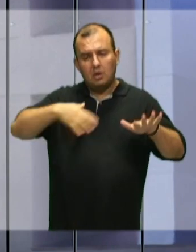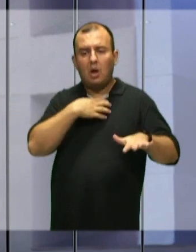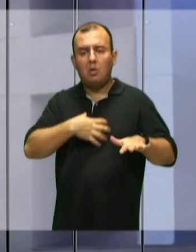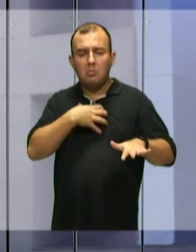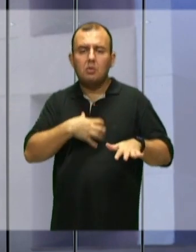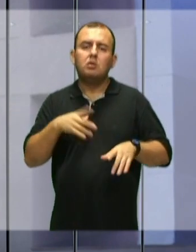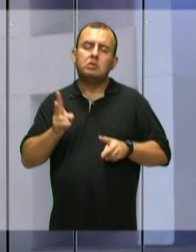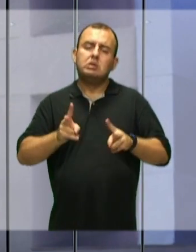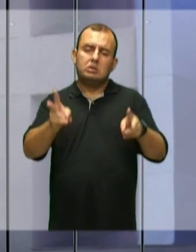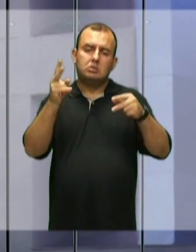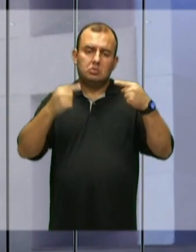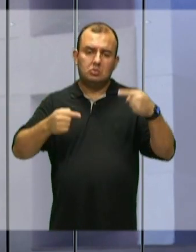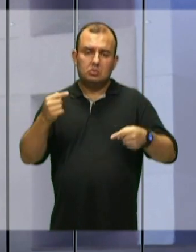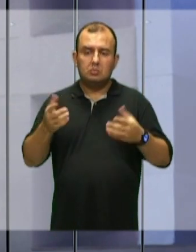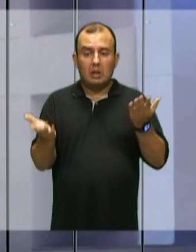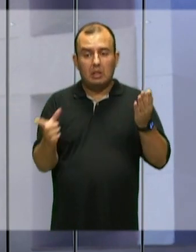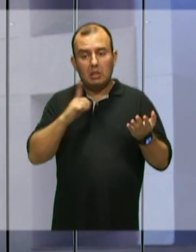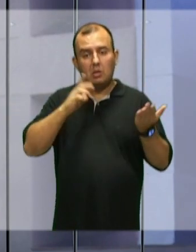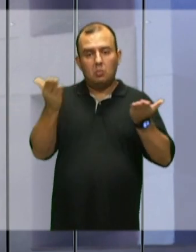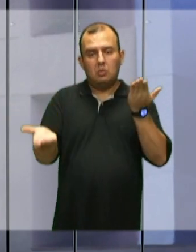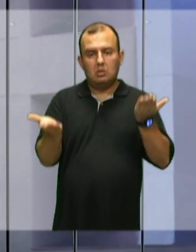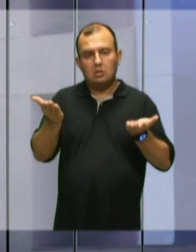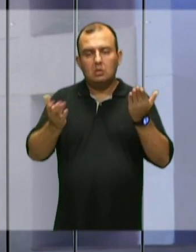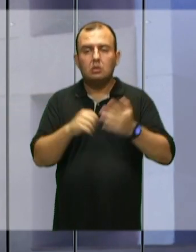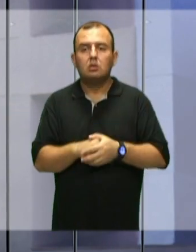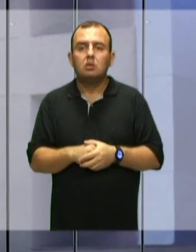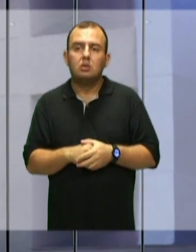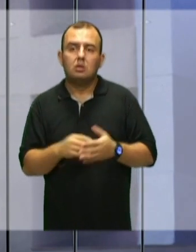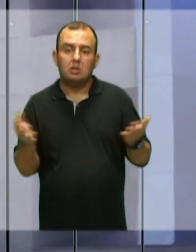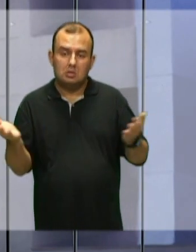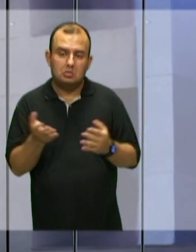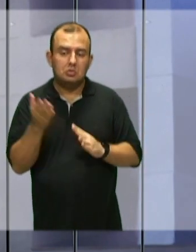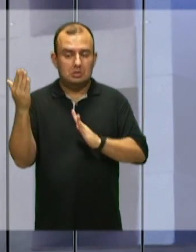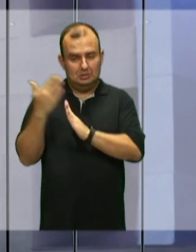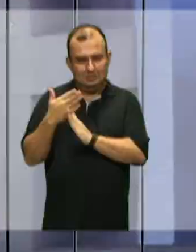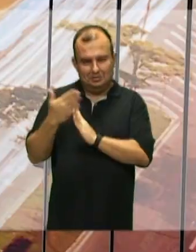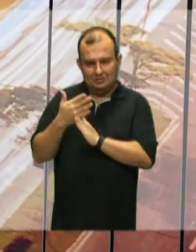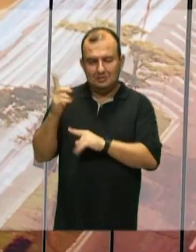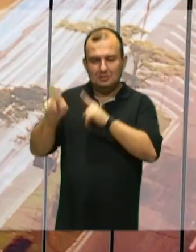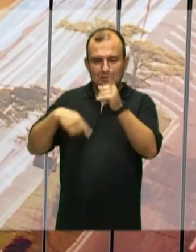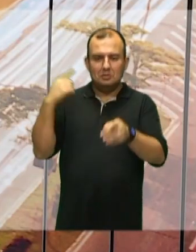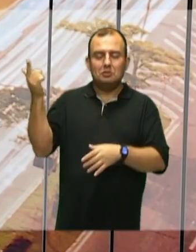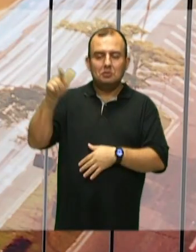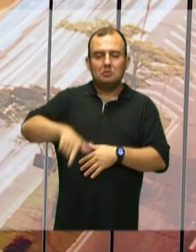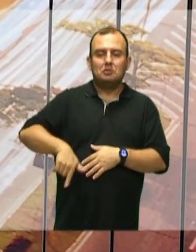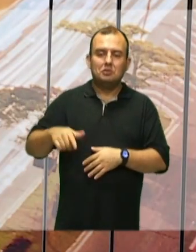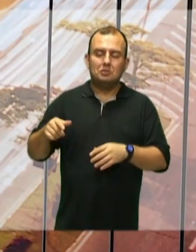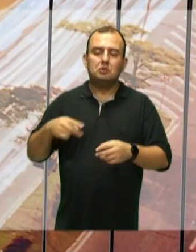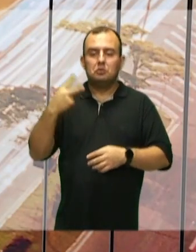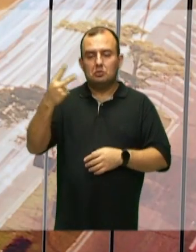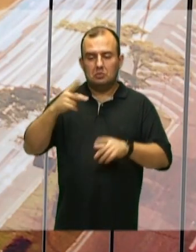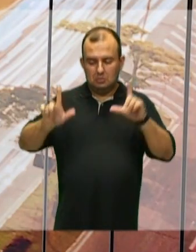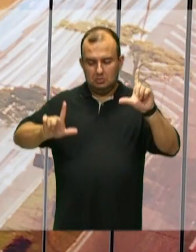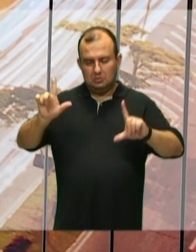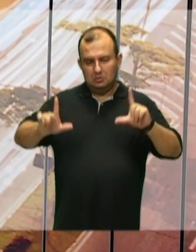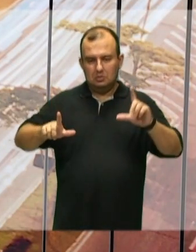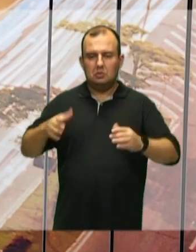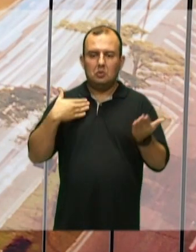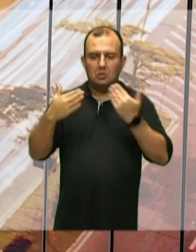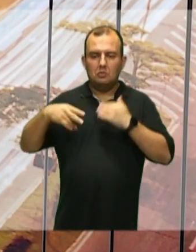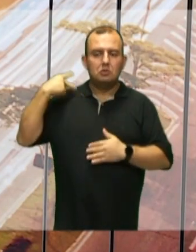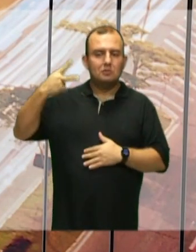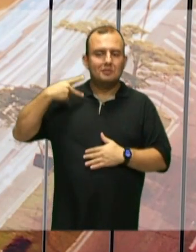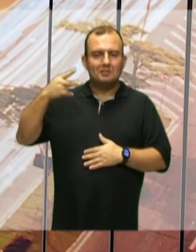que é a questão da Praia Brava para achar o equilíbrio bom nós vamos fazer um rápido intervalo e já já voltamos com o segundo bloco do fala